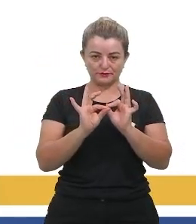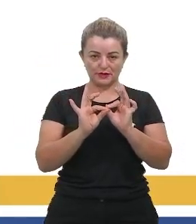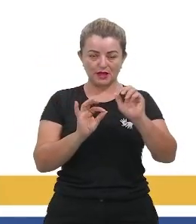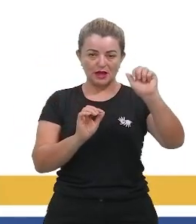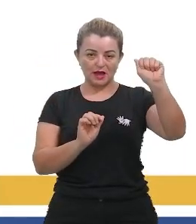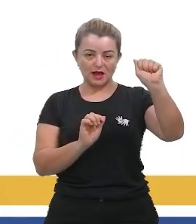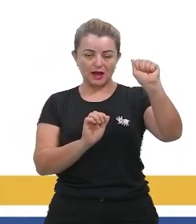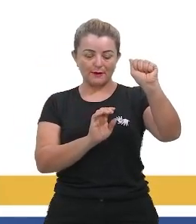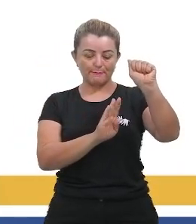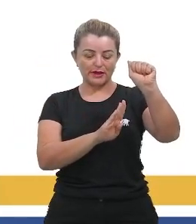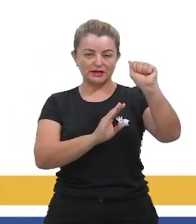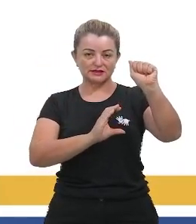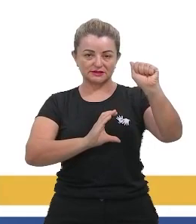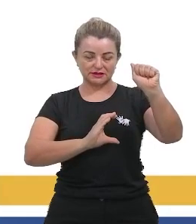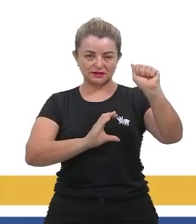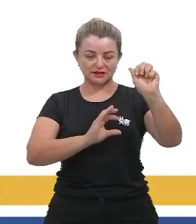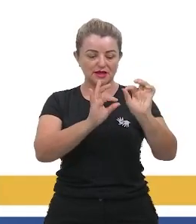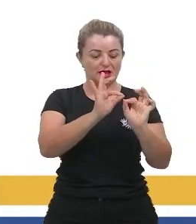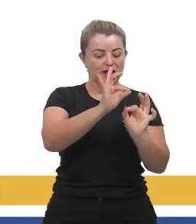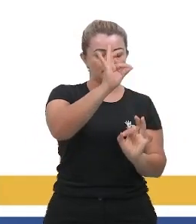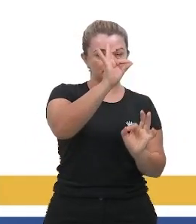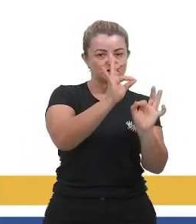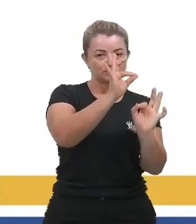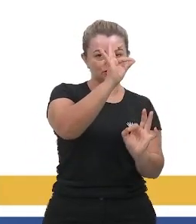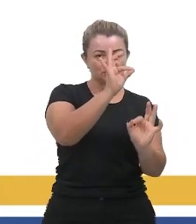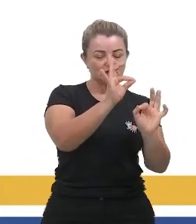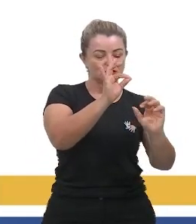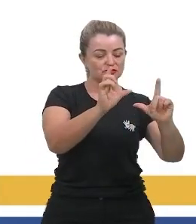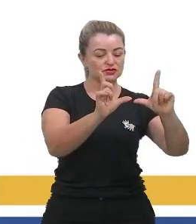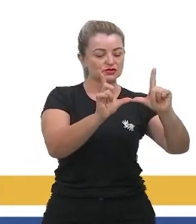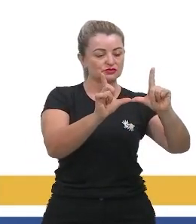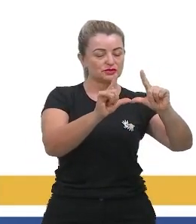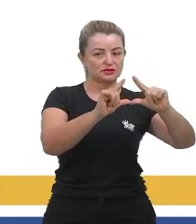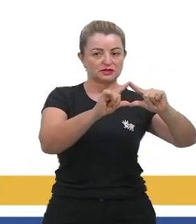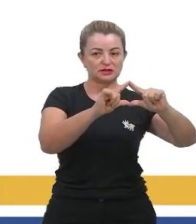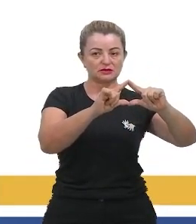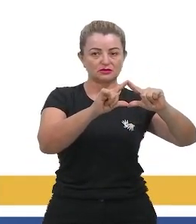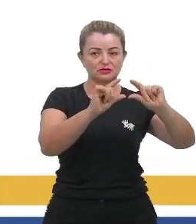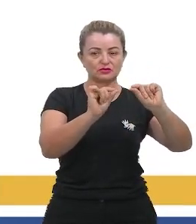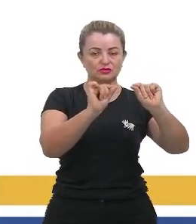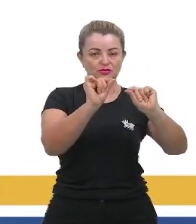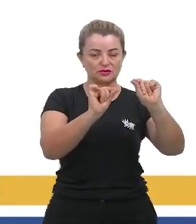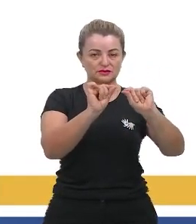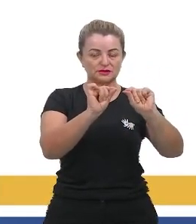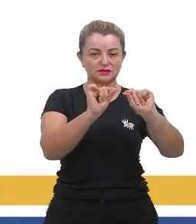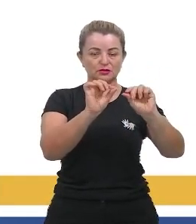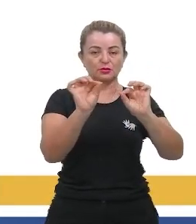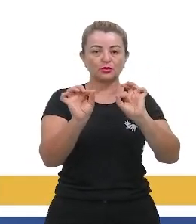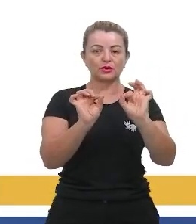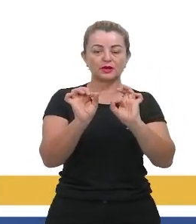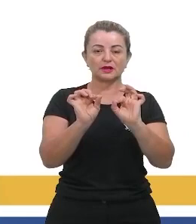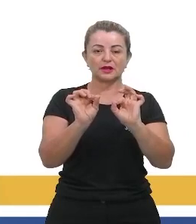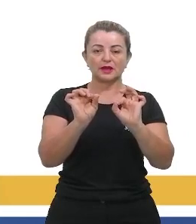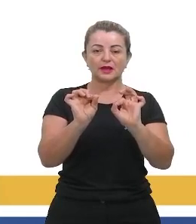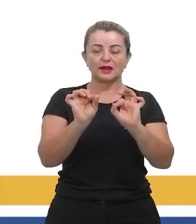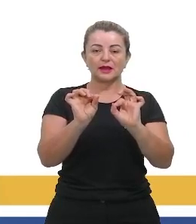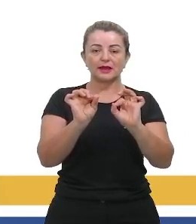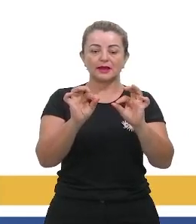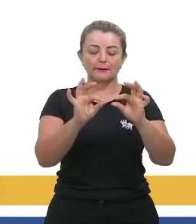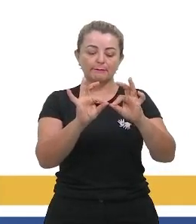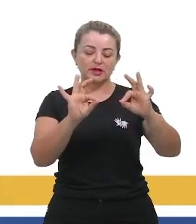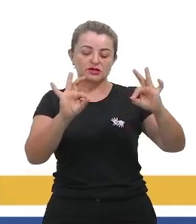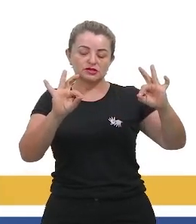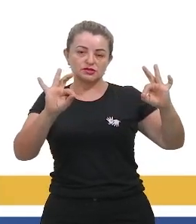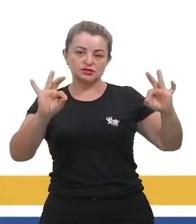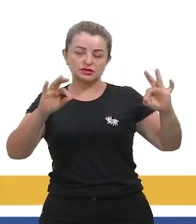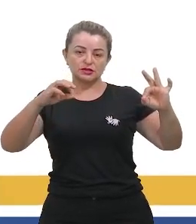e C as medidas dos lados de um triângulo retângulo, tendo alfa como a medida da hipotenusa. Esses valores A, B e C